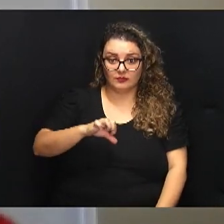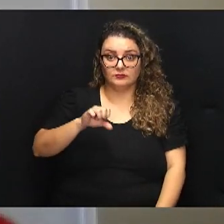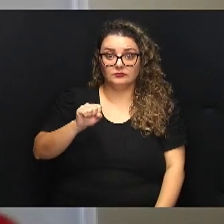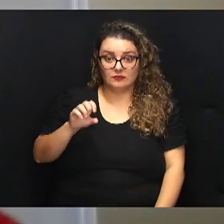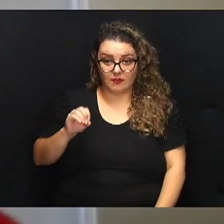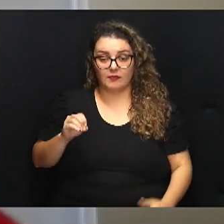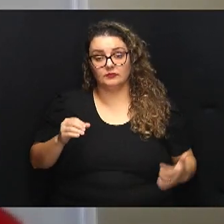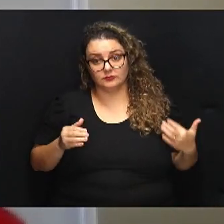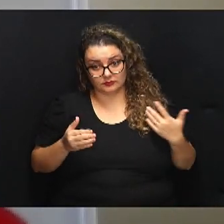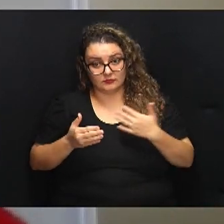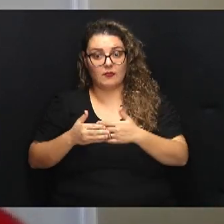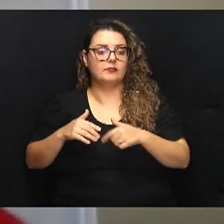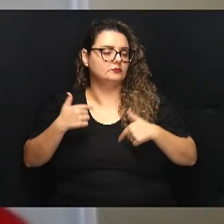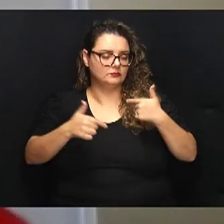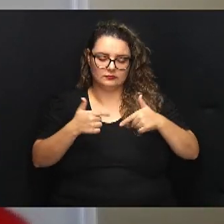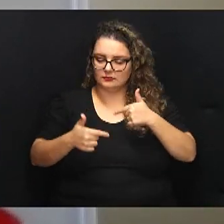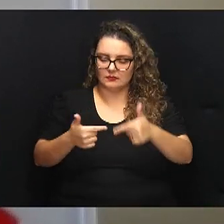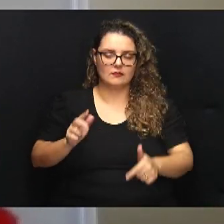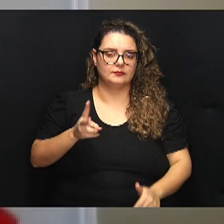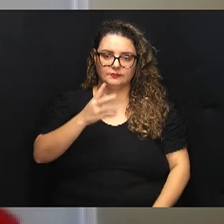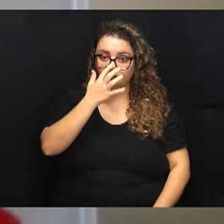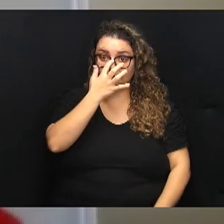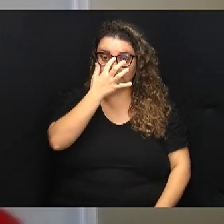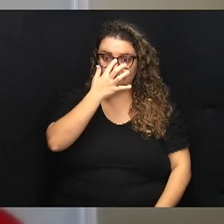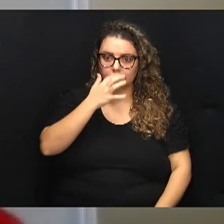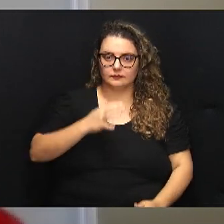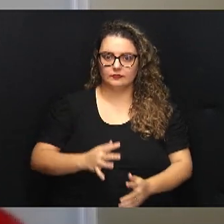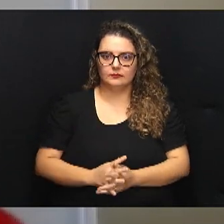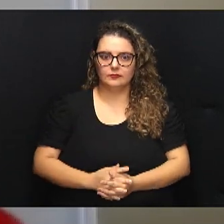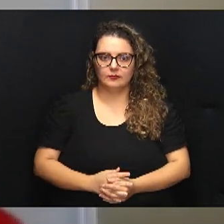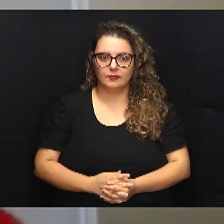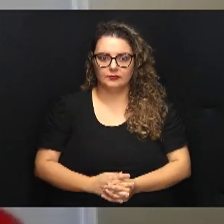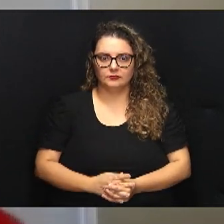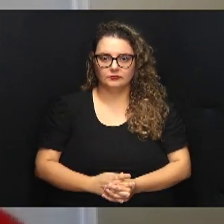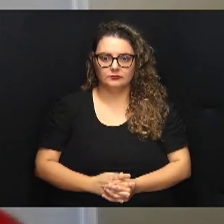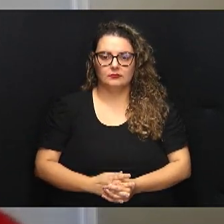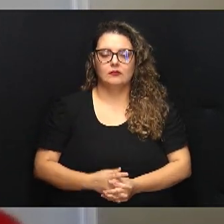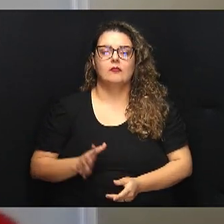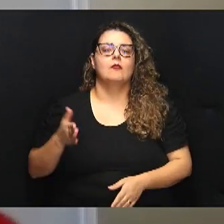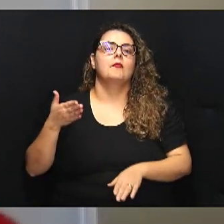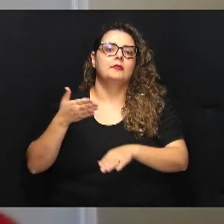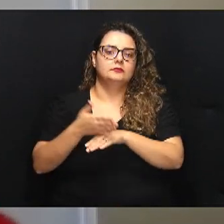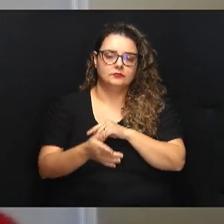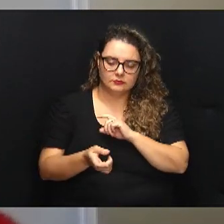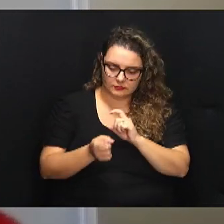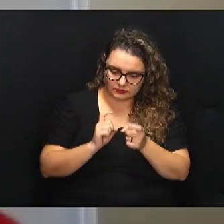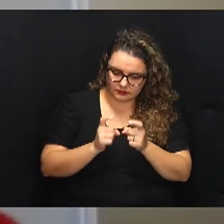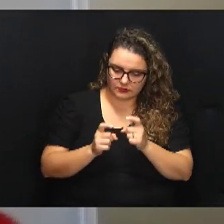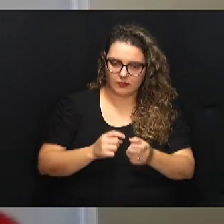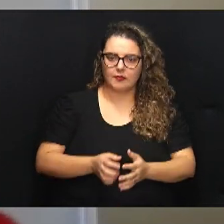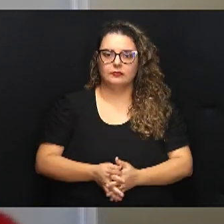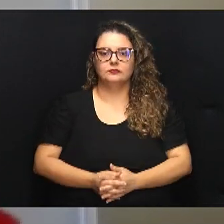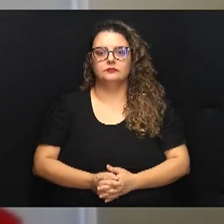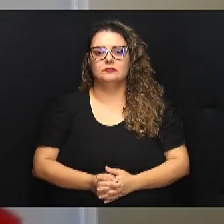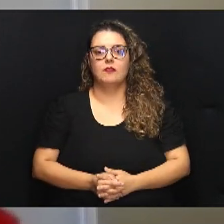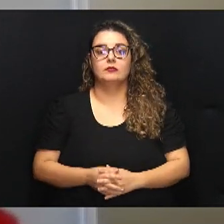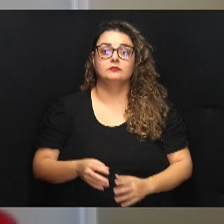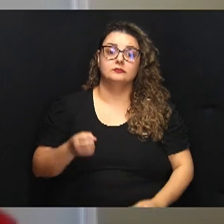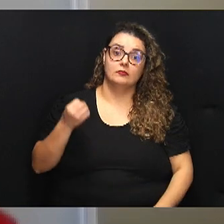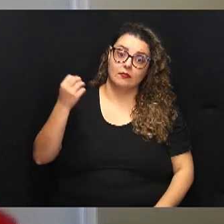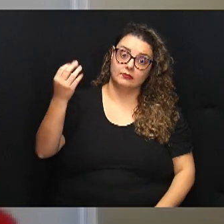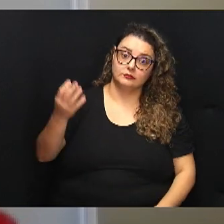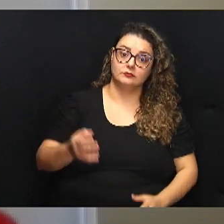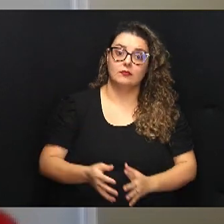1980. E já participei de reuniões e de viagens em